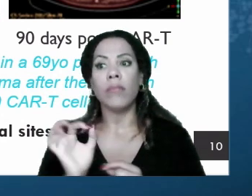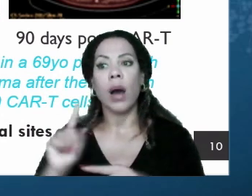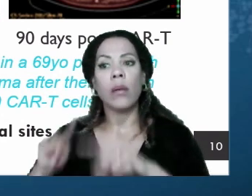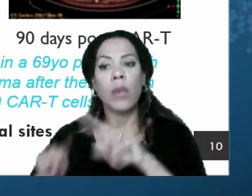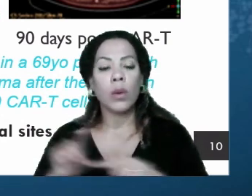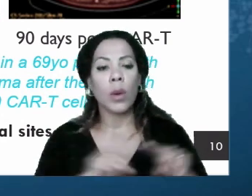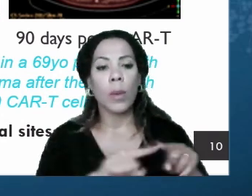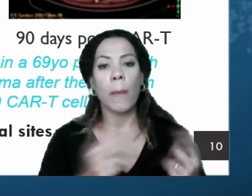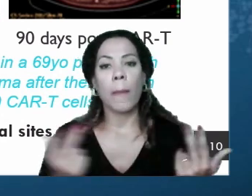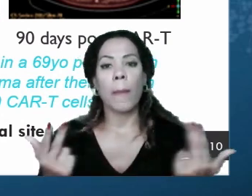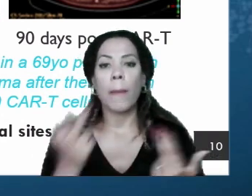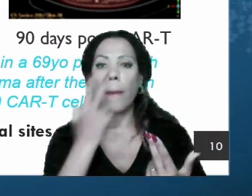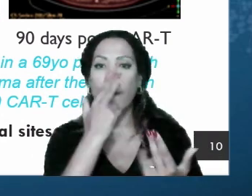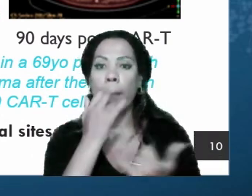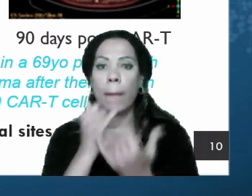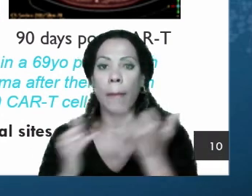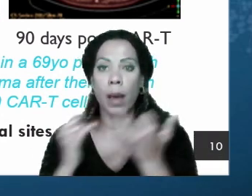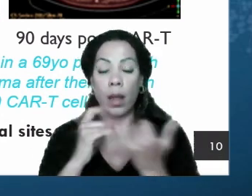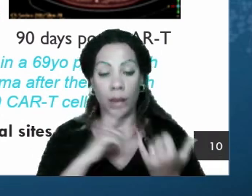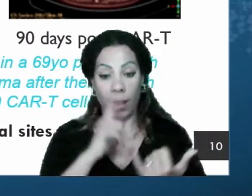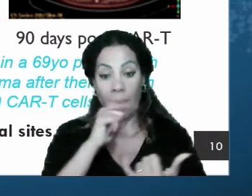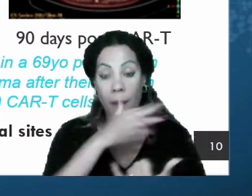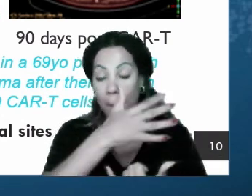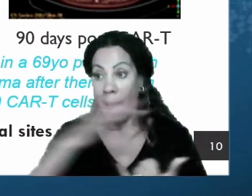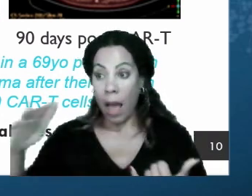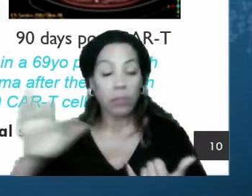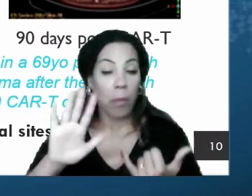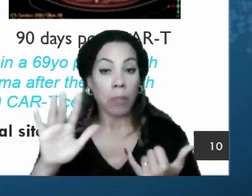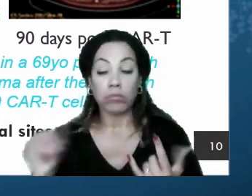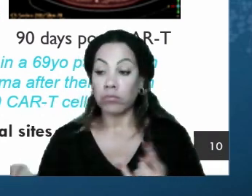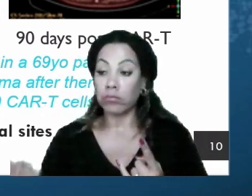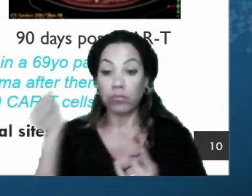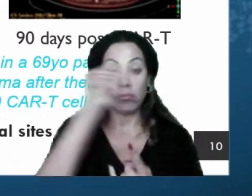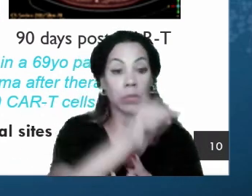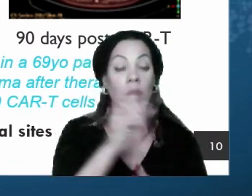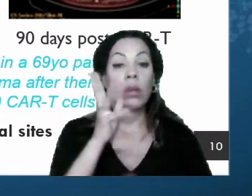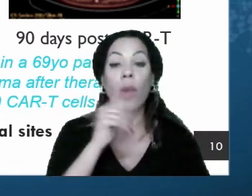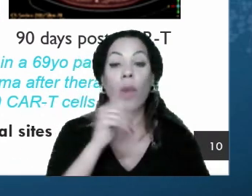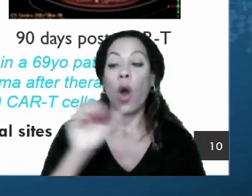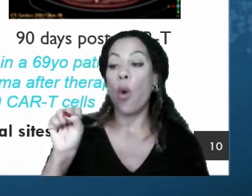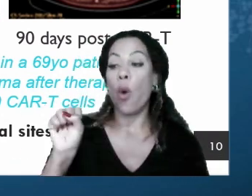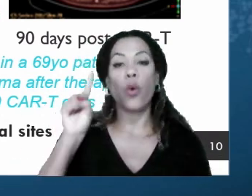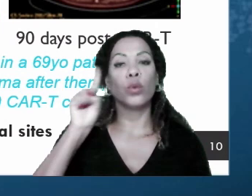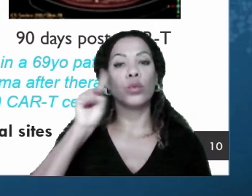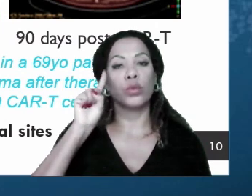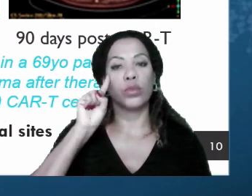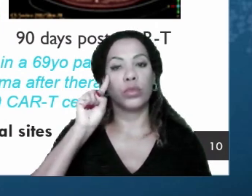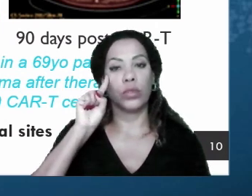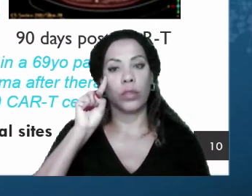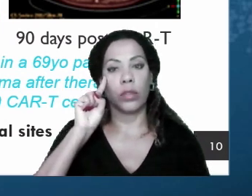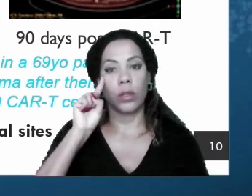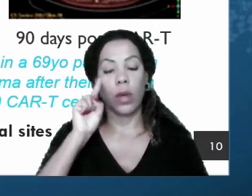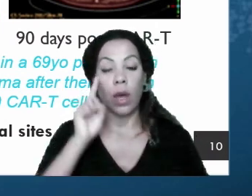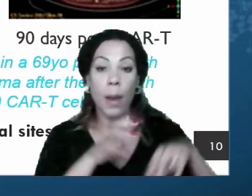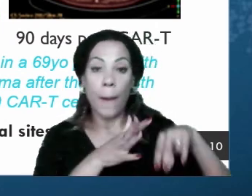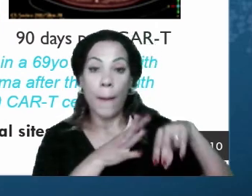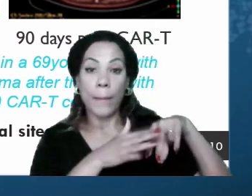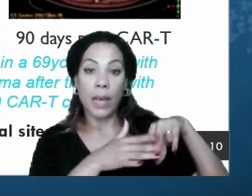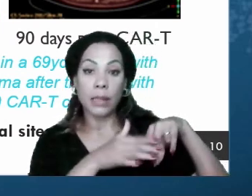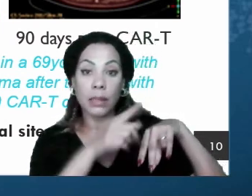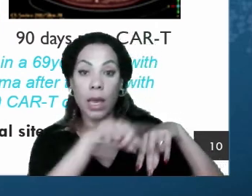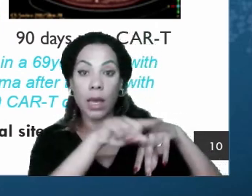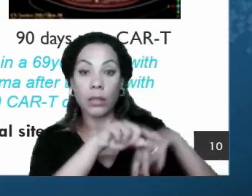margens do Atlântico e leva 8 dias para chegar até o paciente. Todos os pacientes que estavam esperando esse